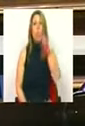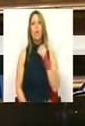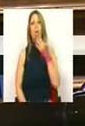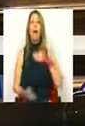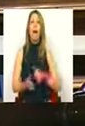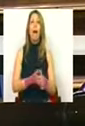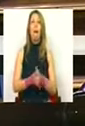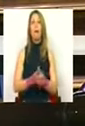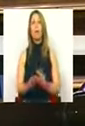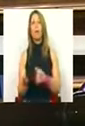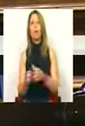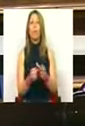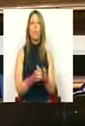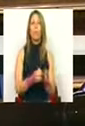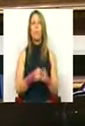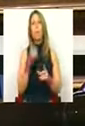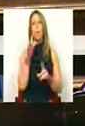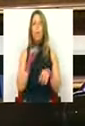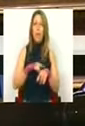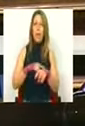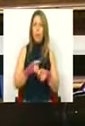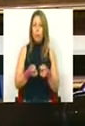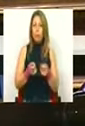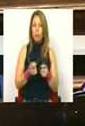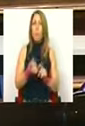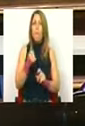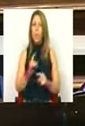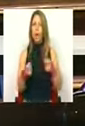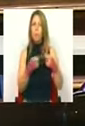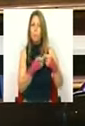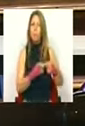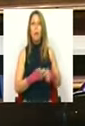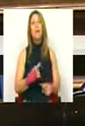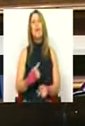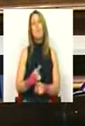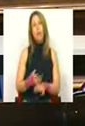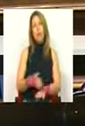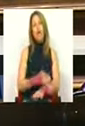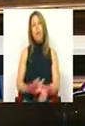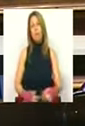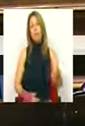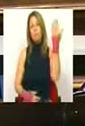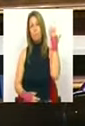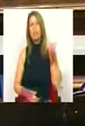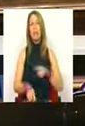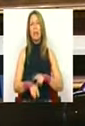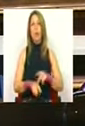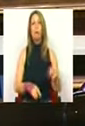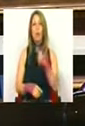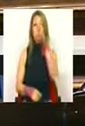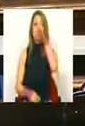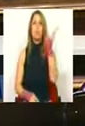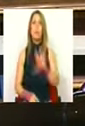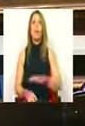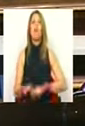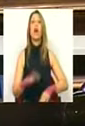ver o que era o melhor a cada momento e mais agradava, até naquelas alturas que nós sabemos o que fez, quanto mais no resto do tempo. Esperámos